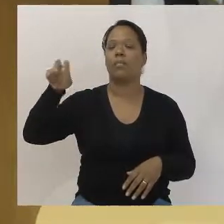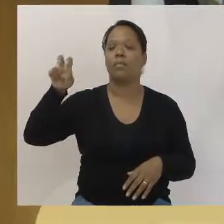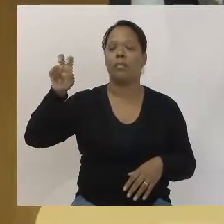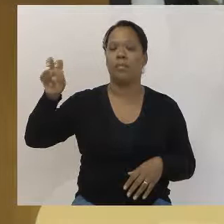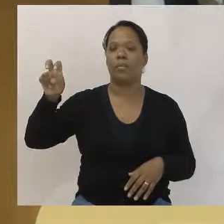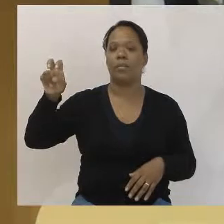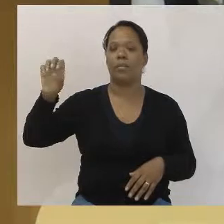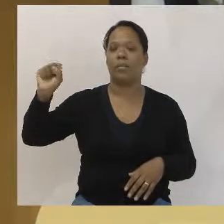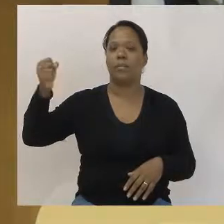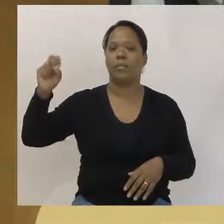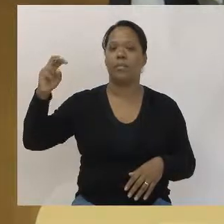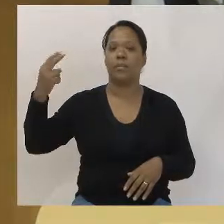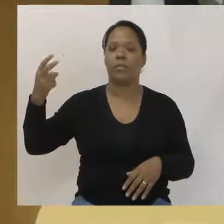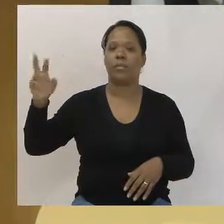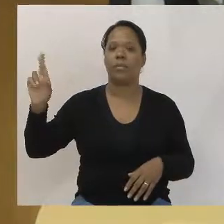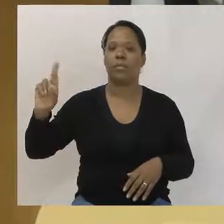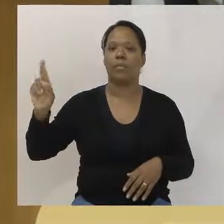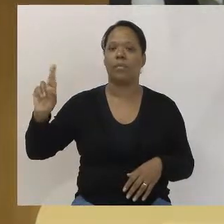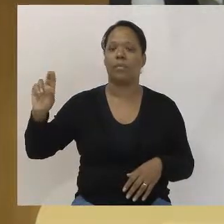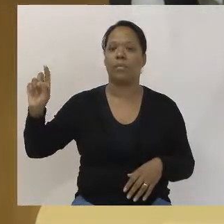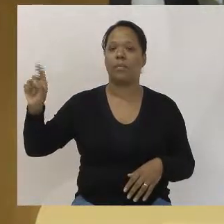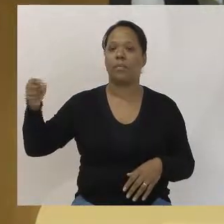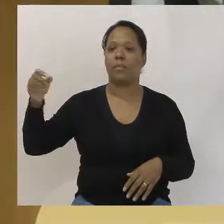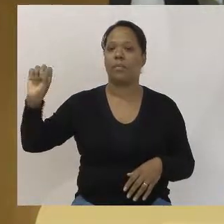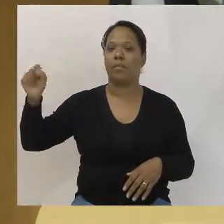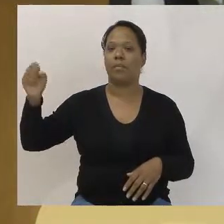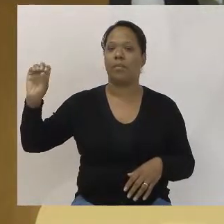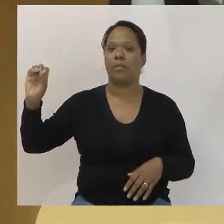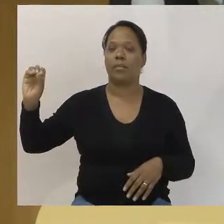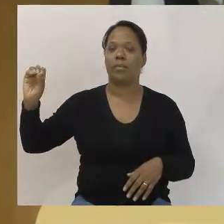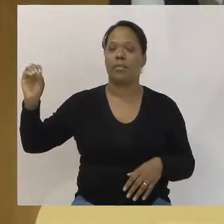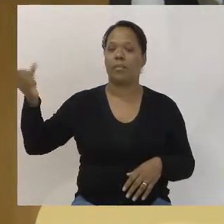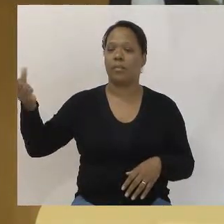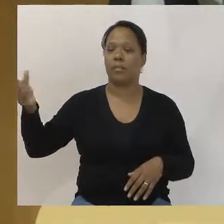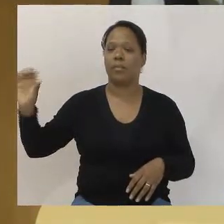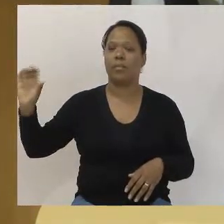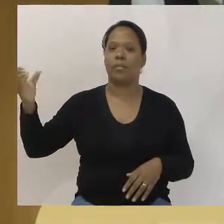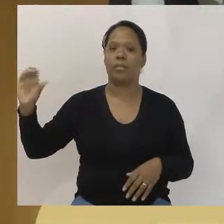quinhentos e oitenta e dois reais e oitenta e seis centavos